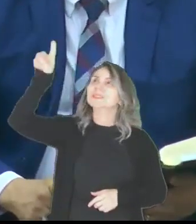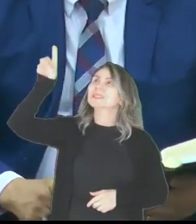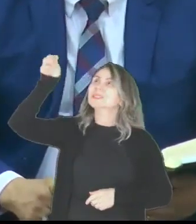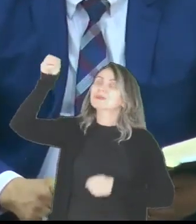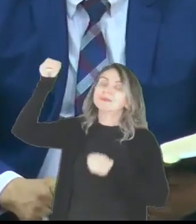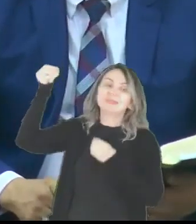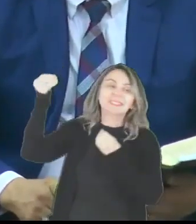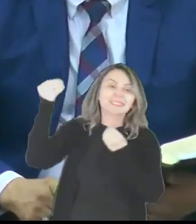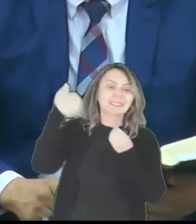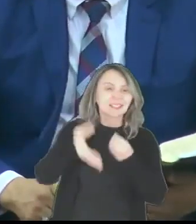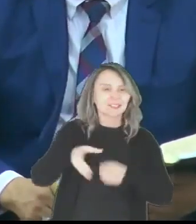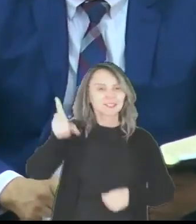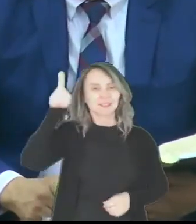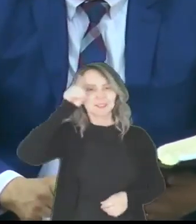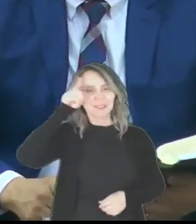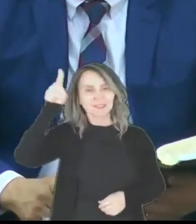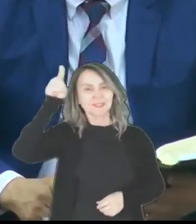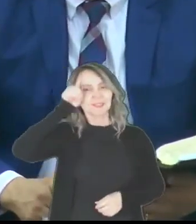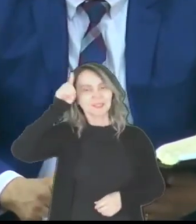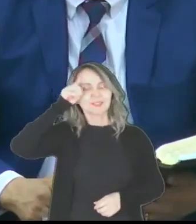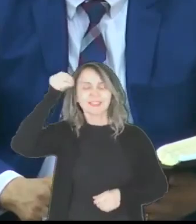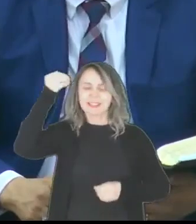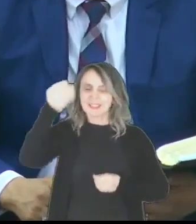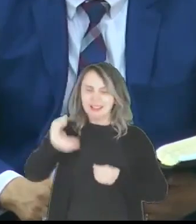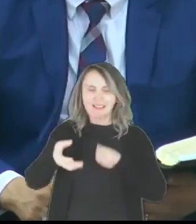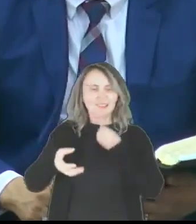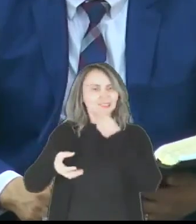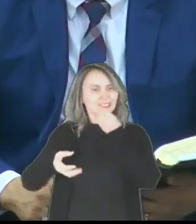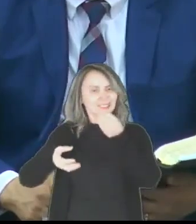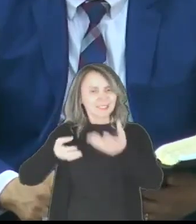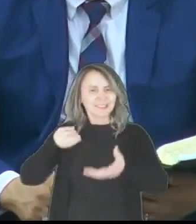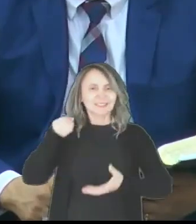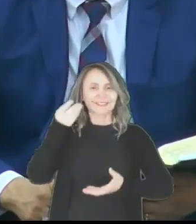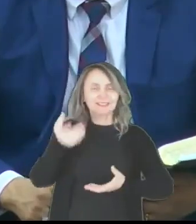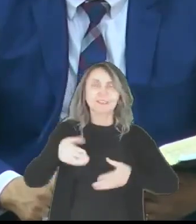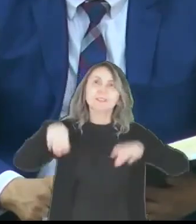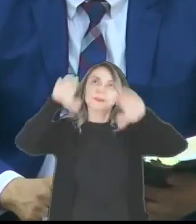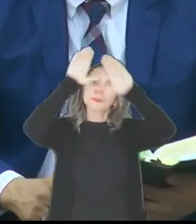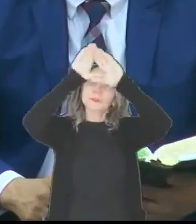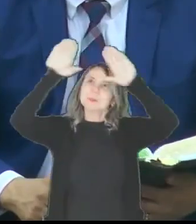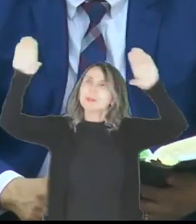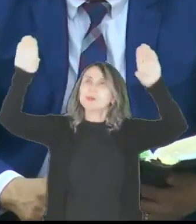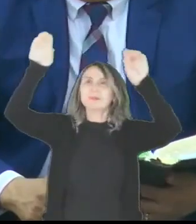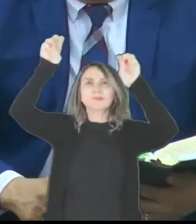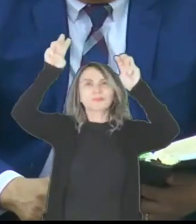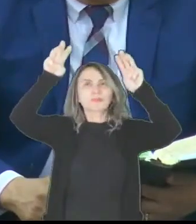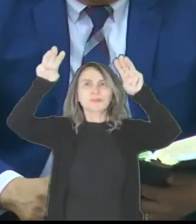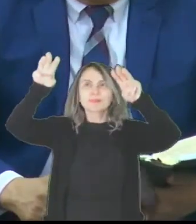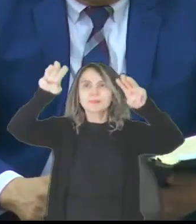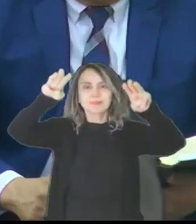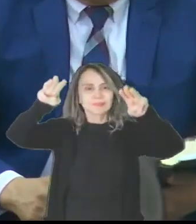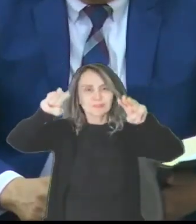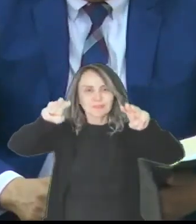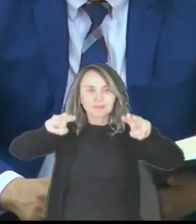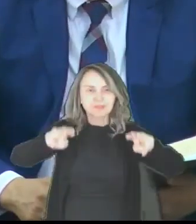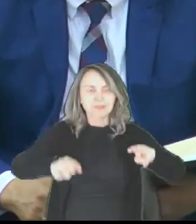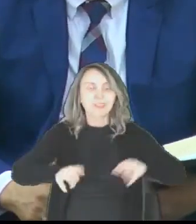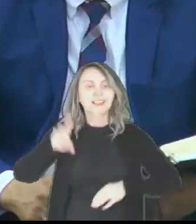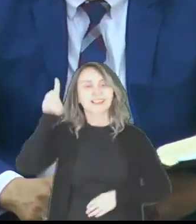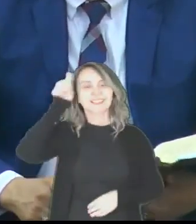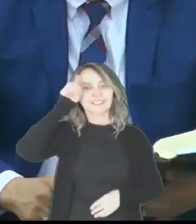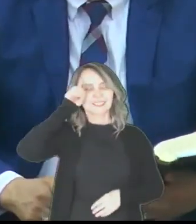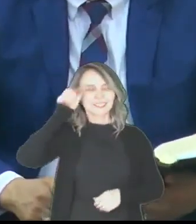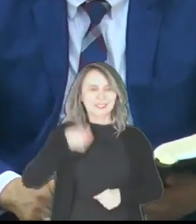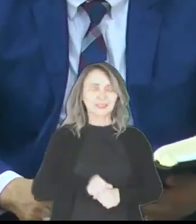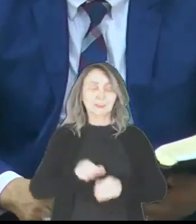manhã. Esse pão caiu do céu, ou caía do céu todos os dias. E a primeira